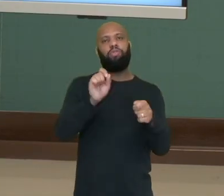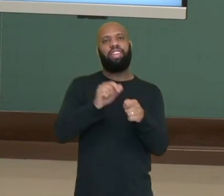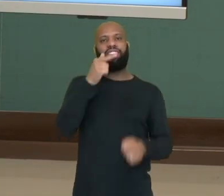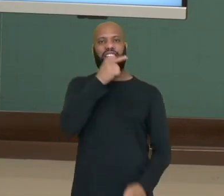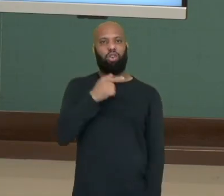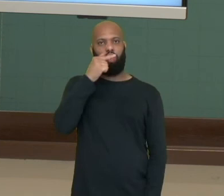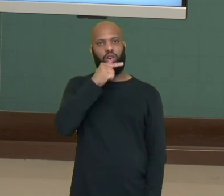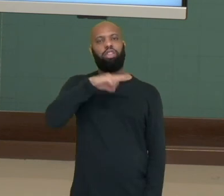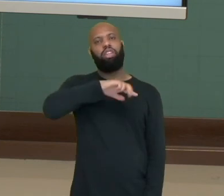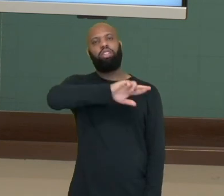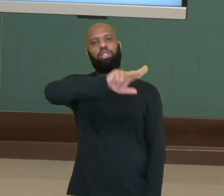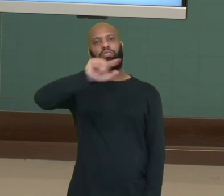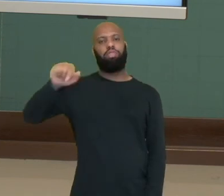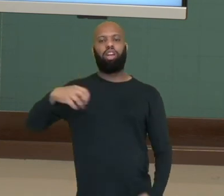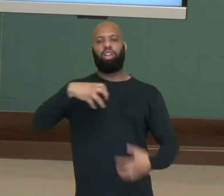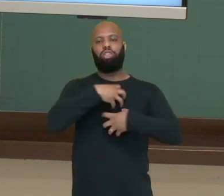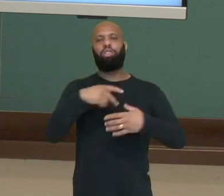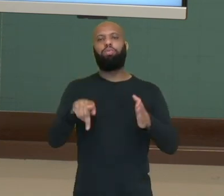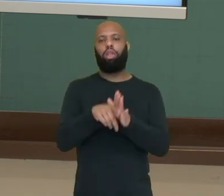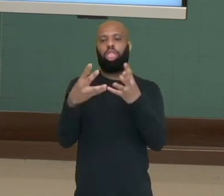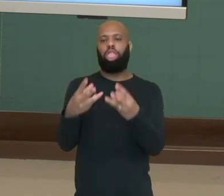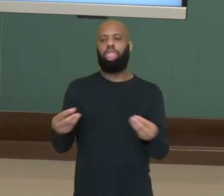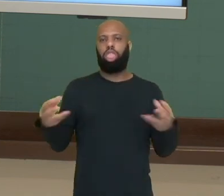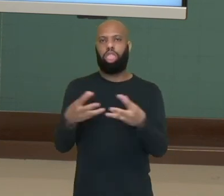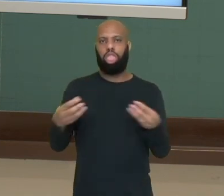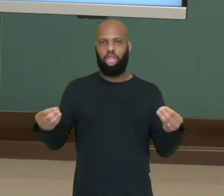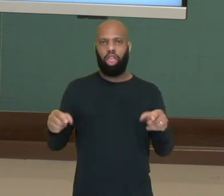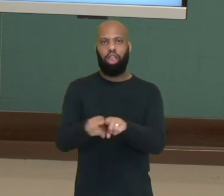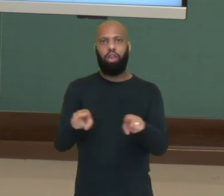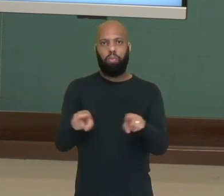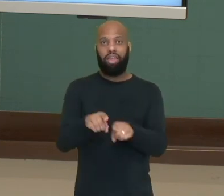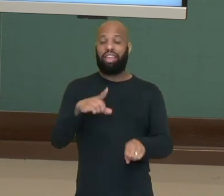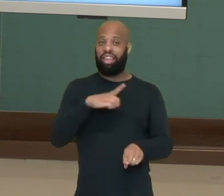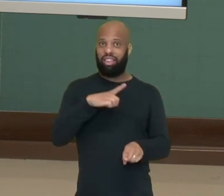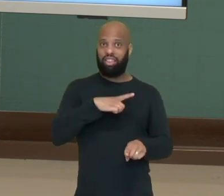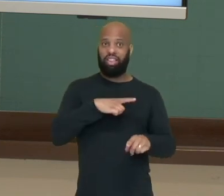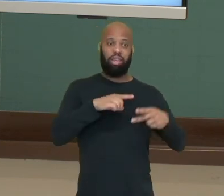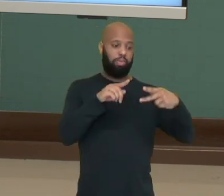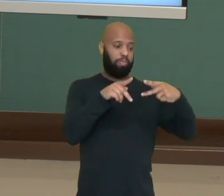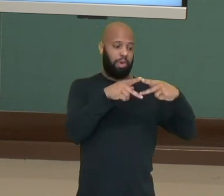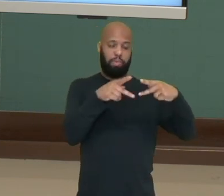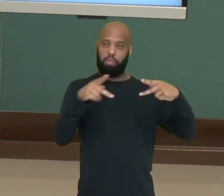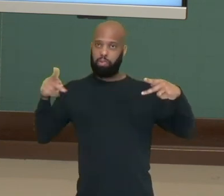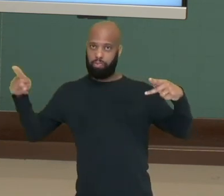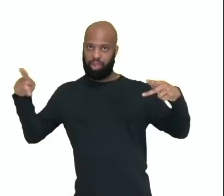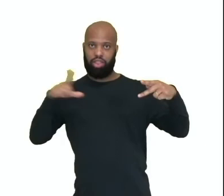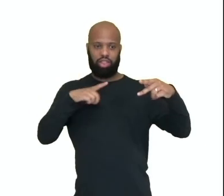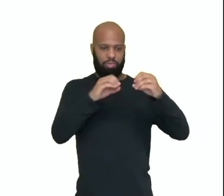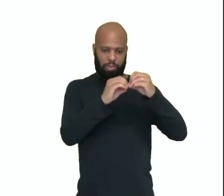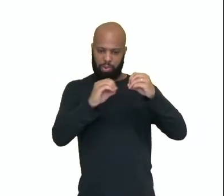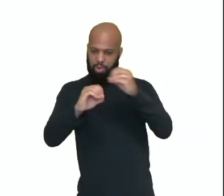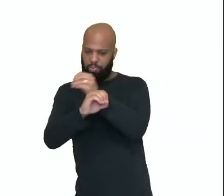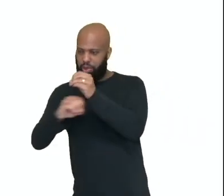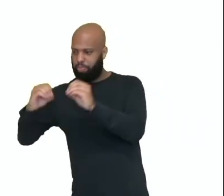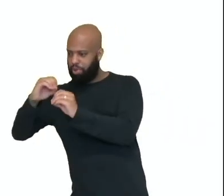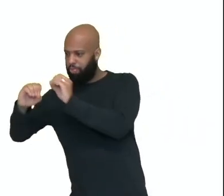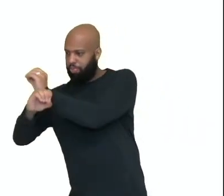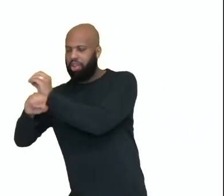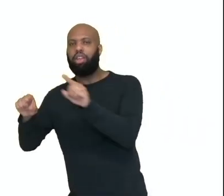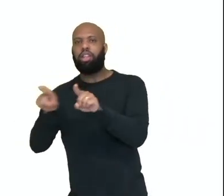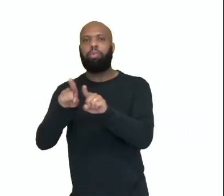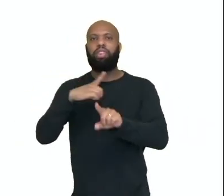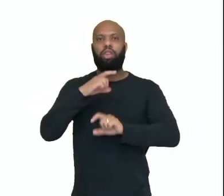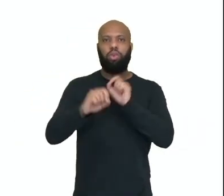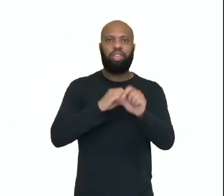Participa de diversos mecanismos de degradação de aminoácidos e é também utilizado em baixas concentrações como clareador,